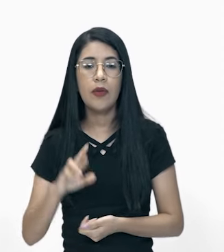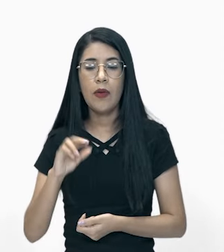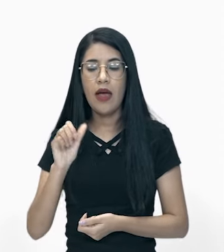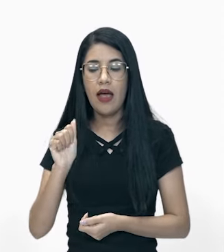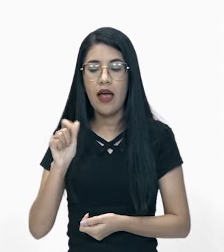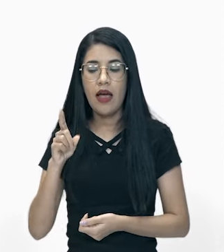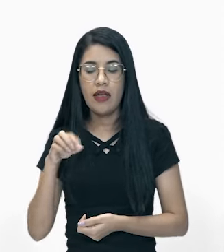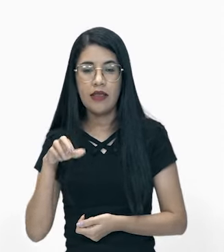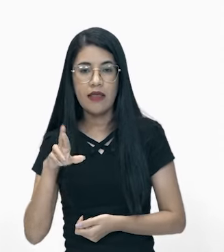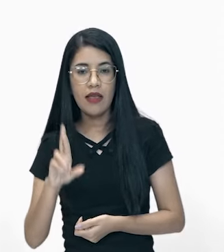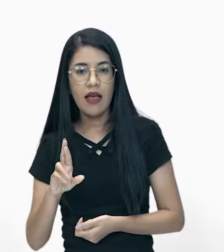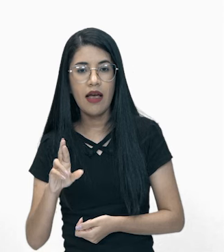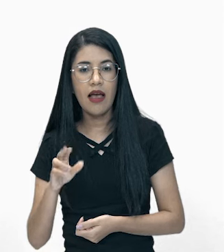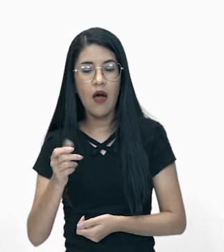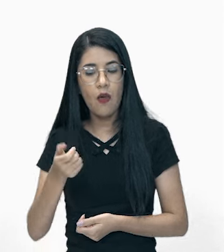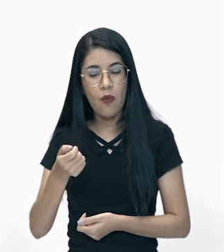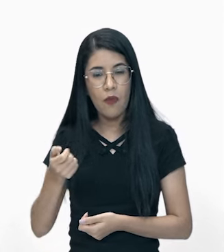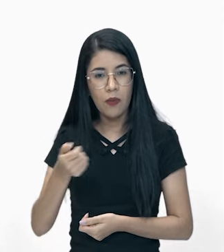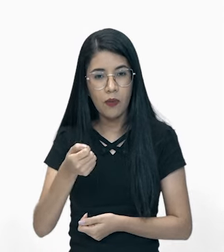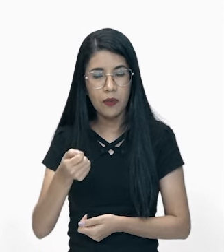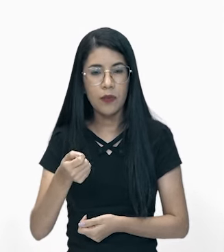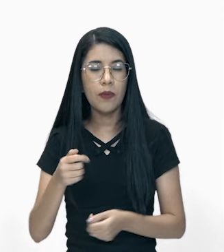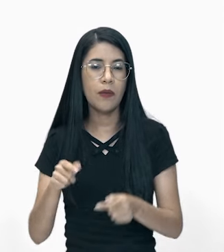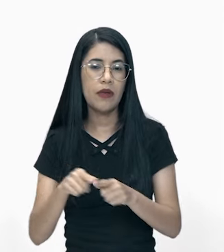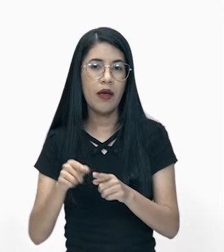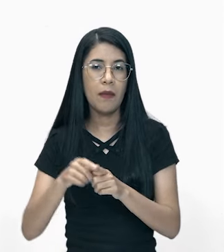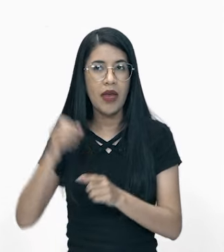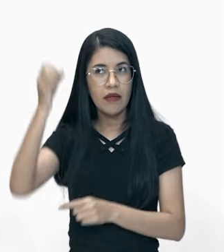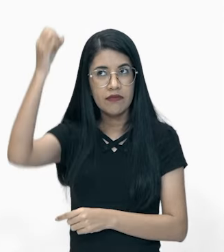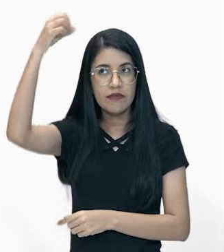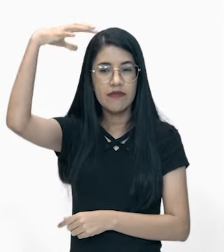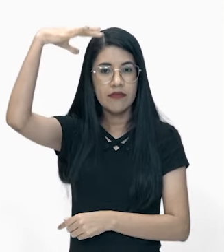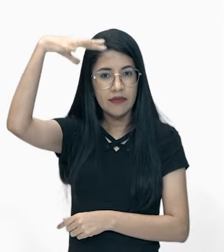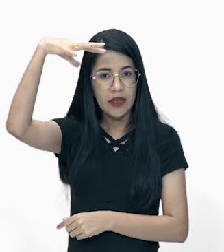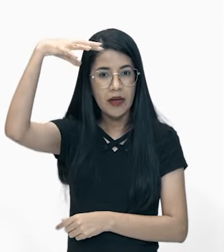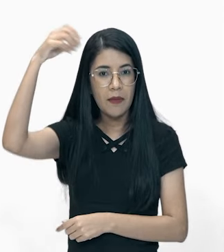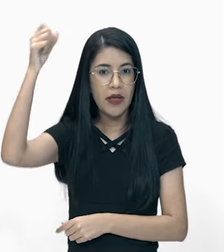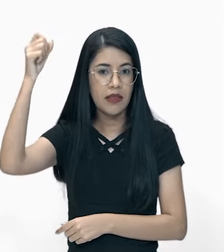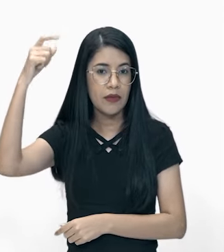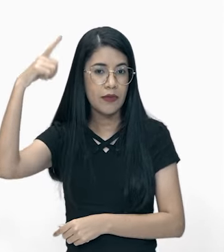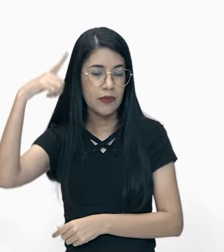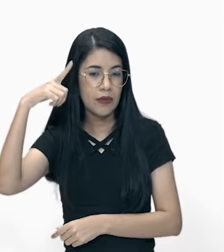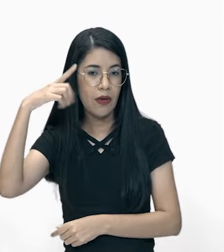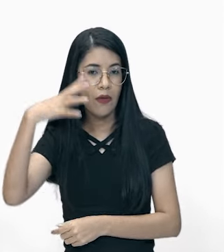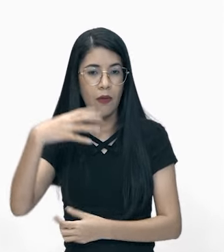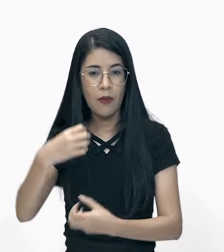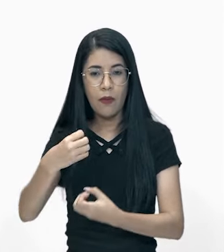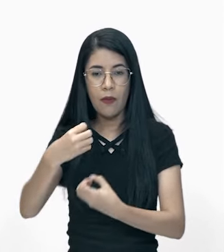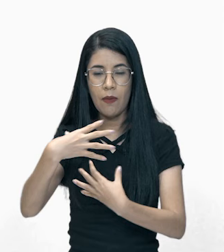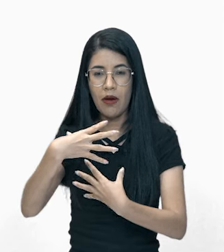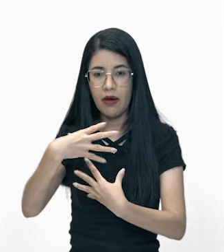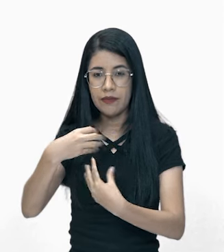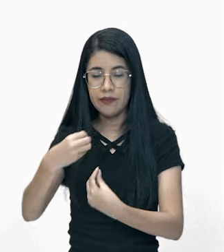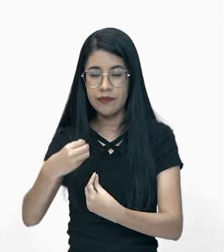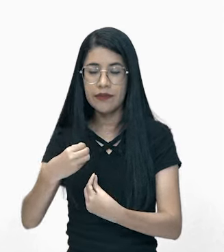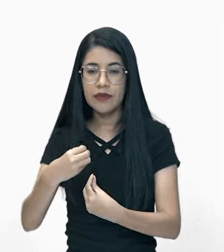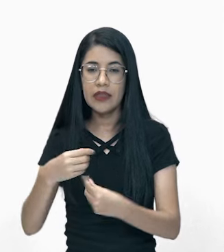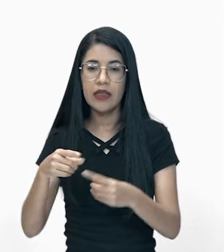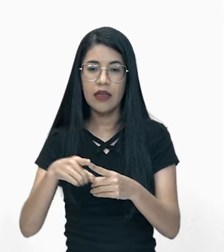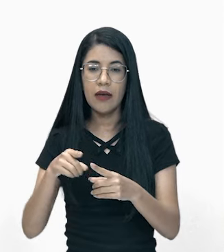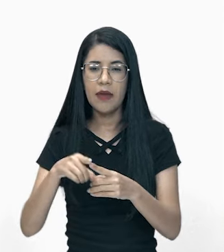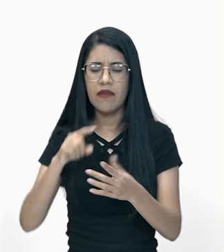tenho o controle remoto, eu tenho a lâmpada, o sol, a radiografia e elementos